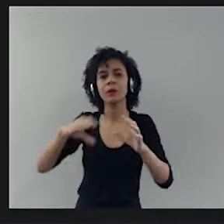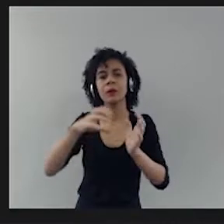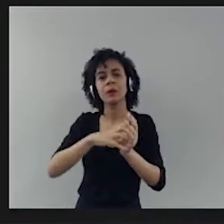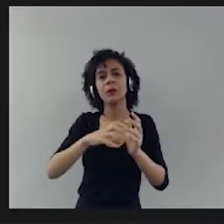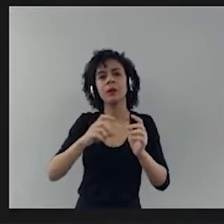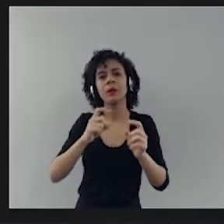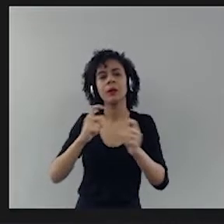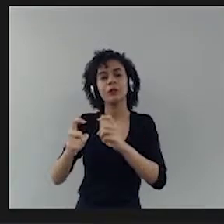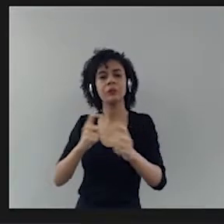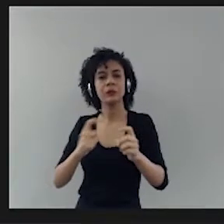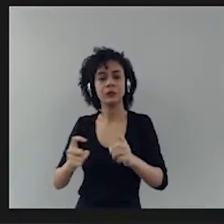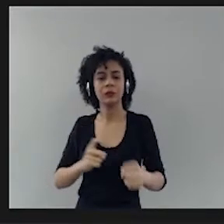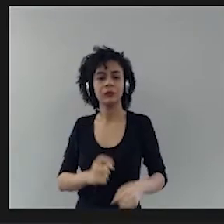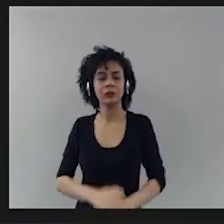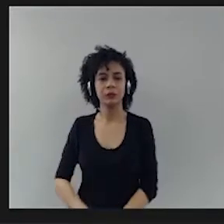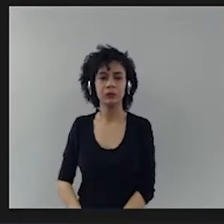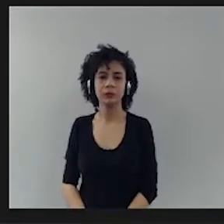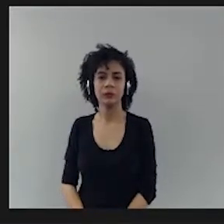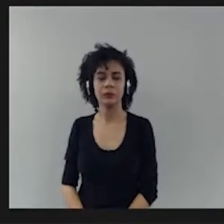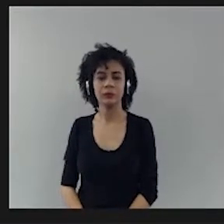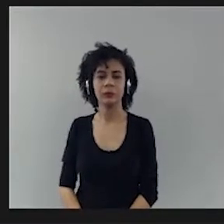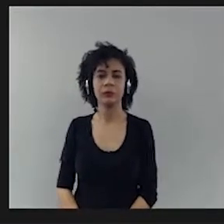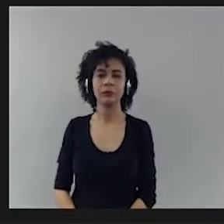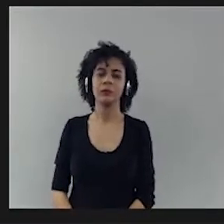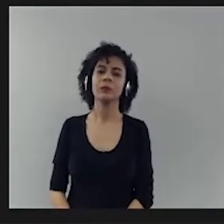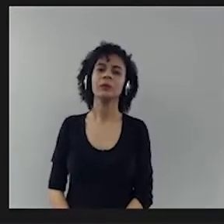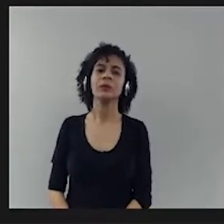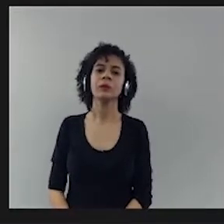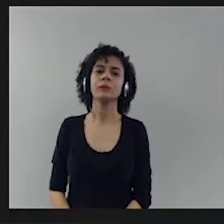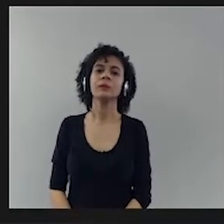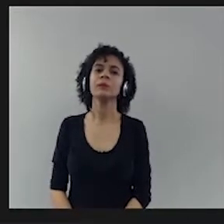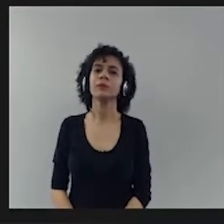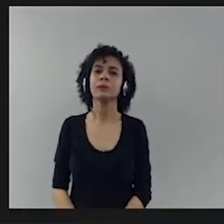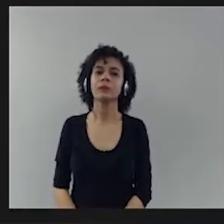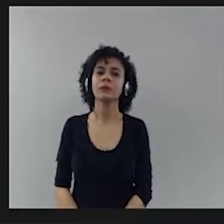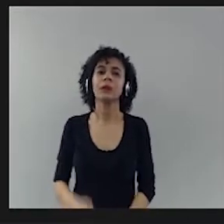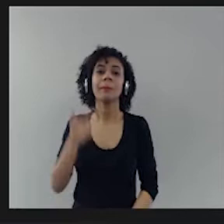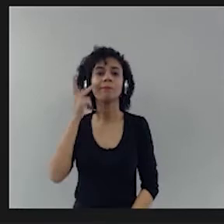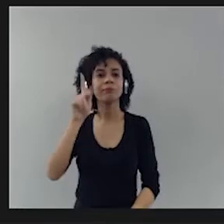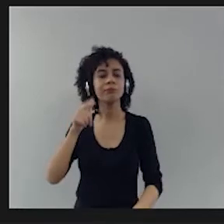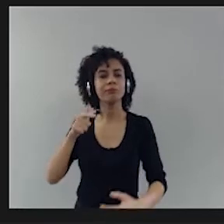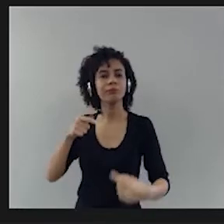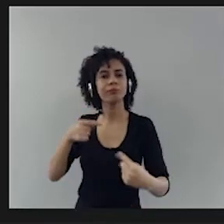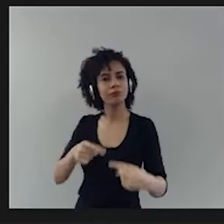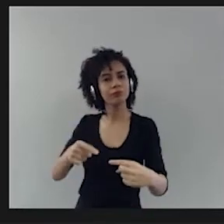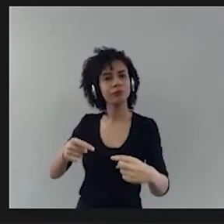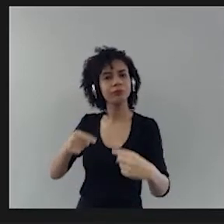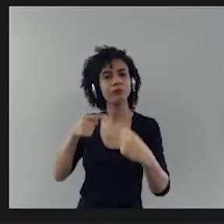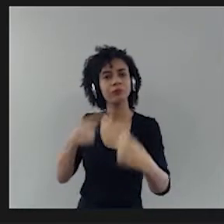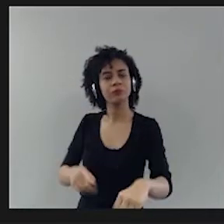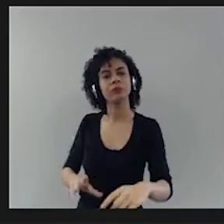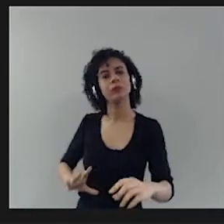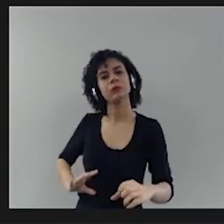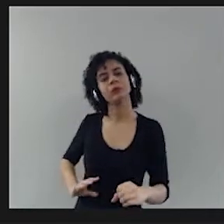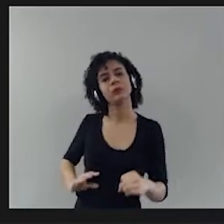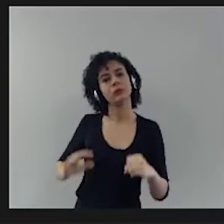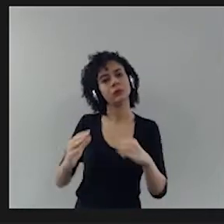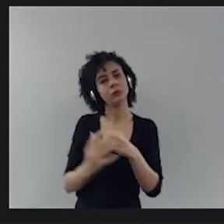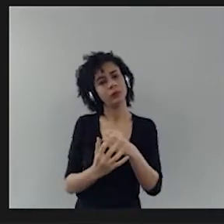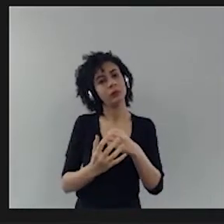e aí a partir de enfrentamento da pandemia eu desde logo